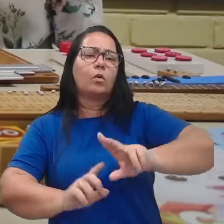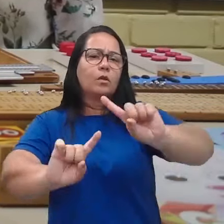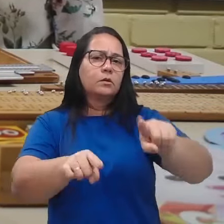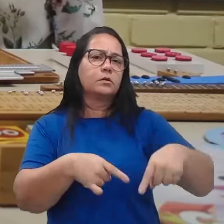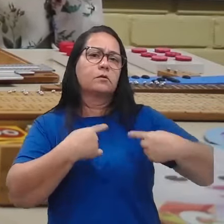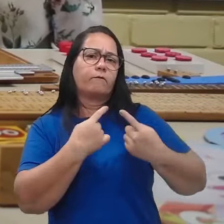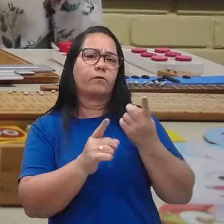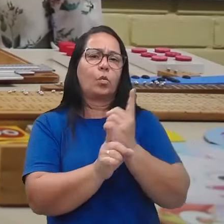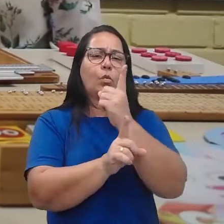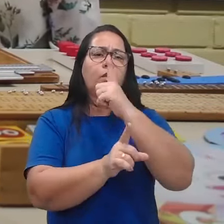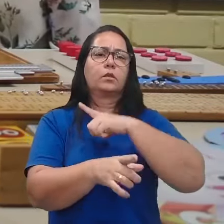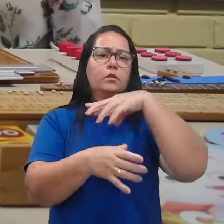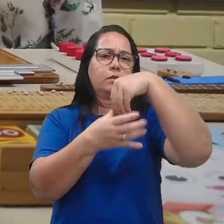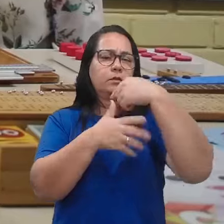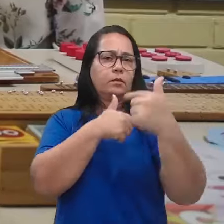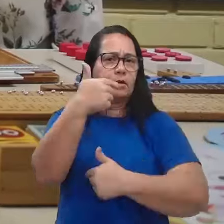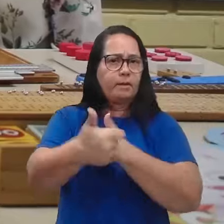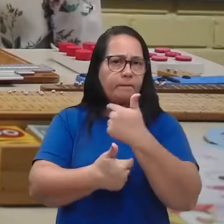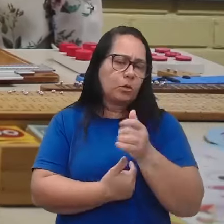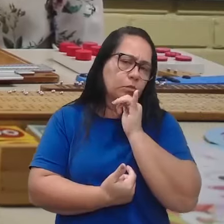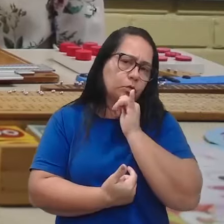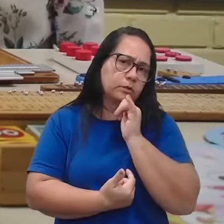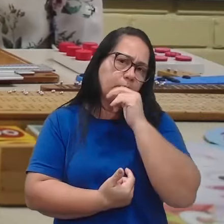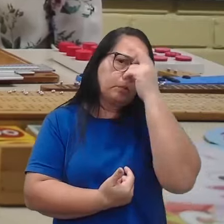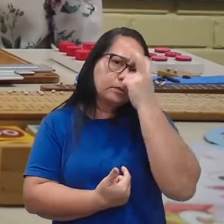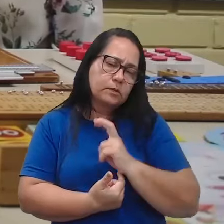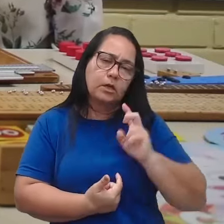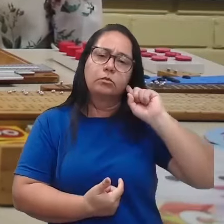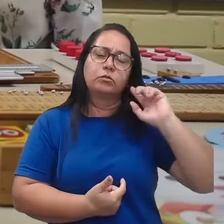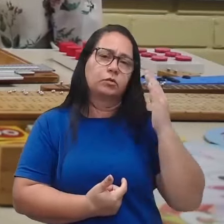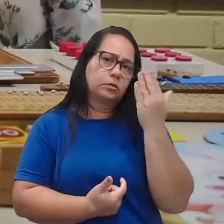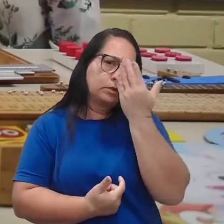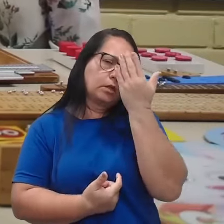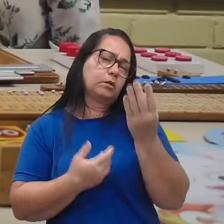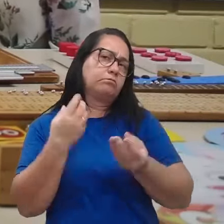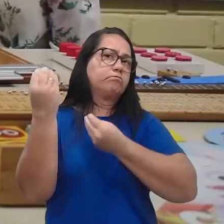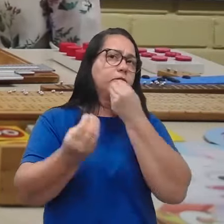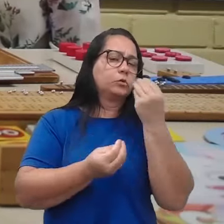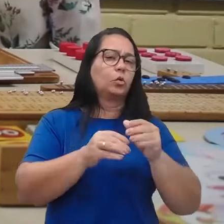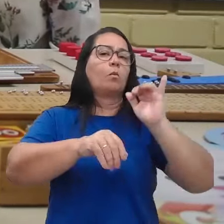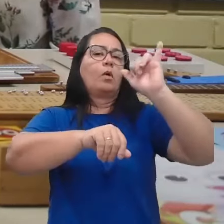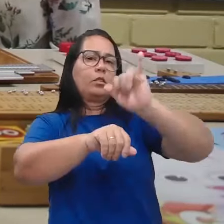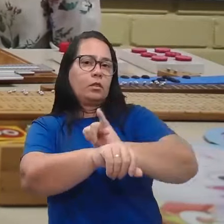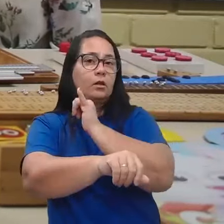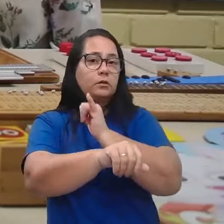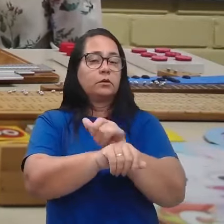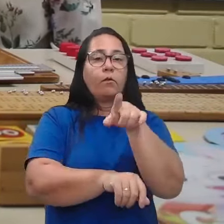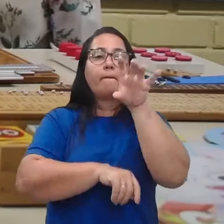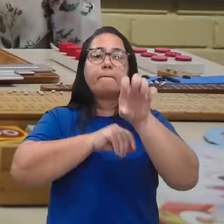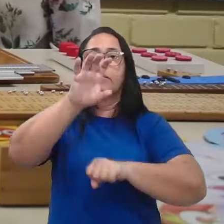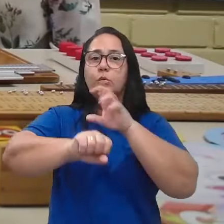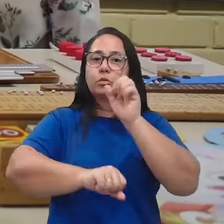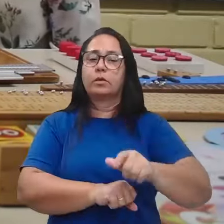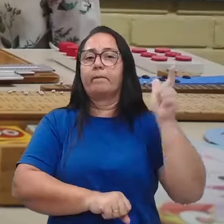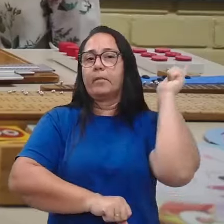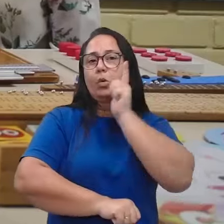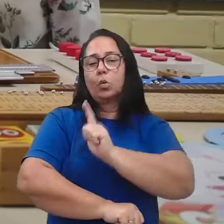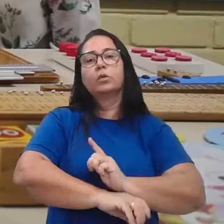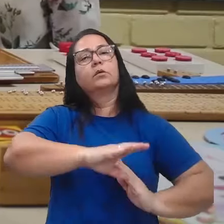você encontra dentro do seu trabalho com a cegueira, com a surdocegueira também, e quais as estratégias que você busca para superar essas